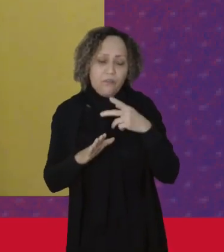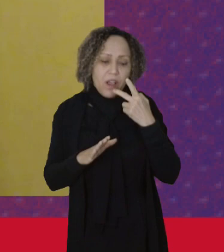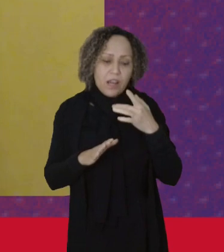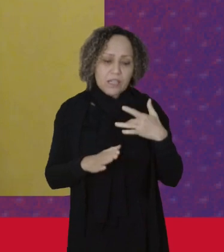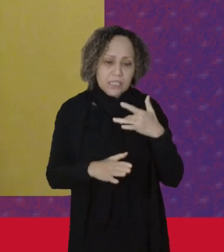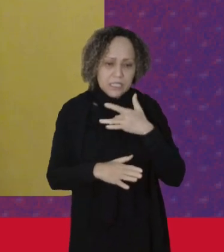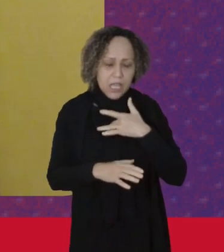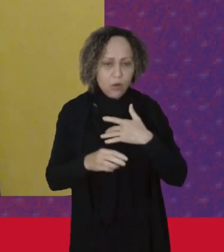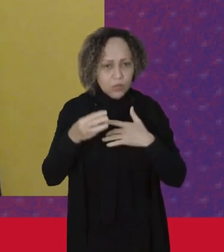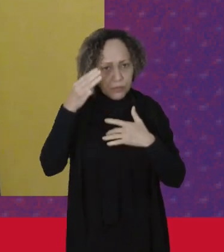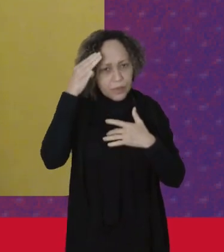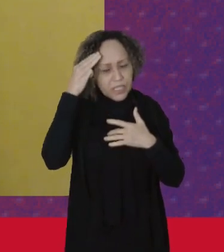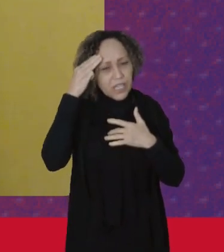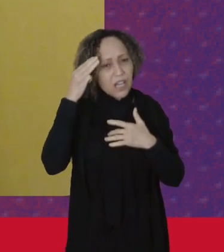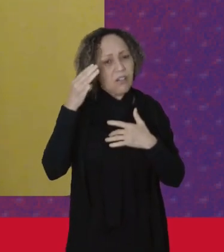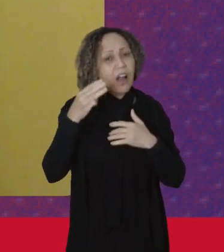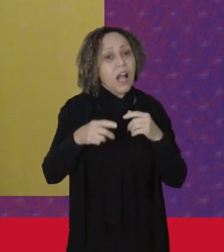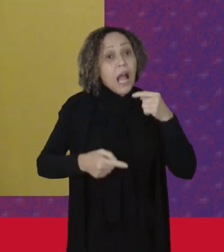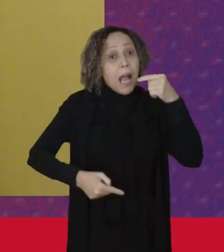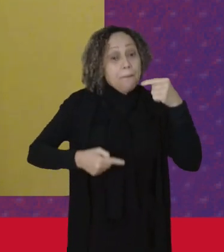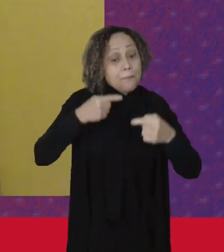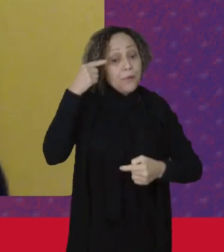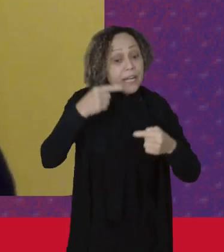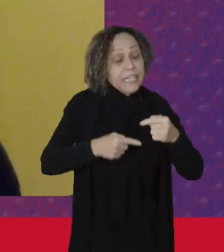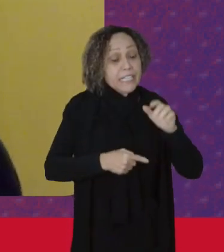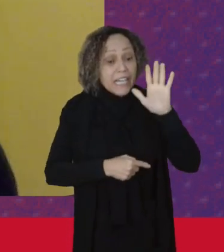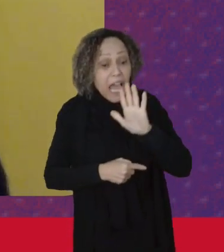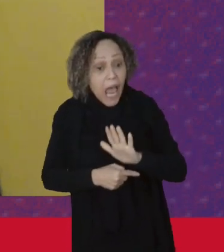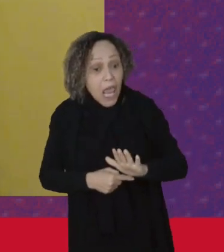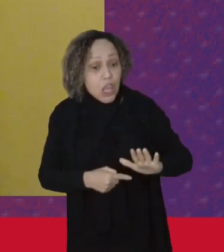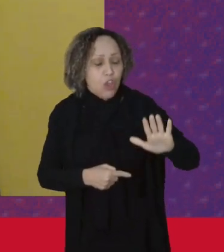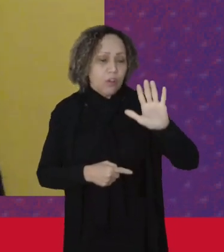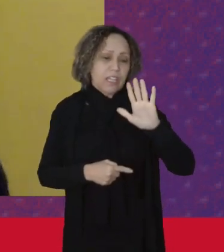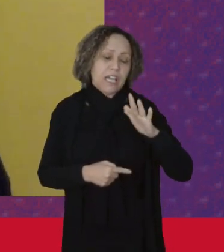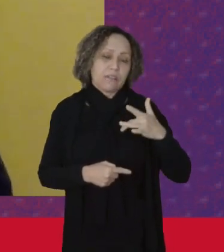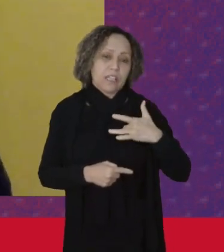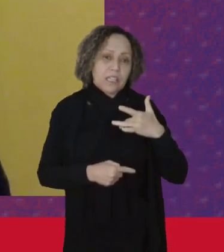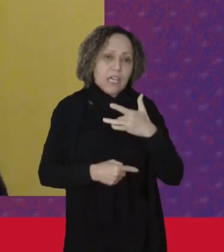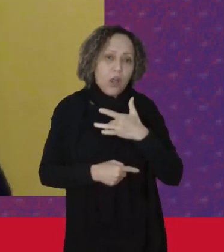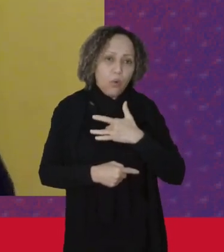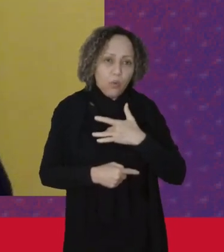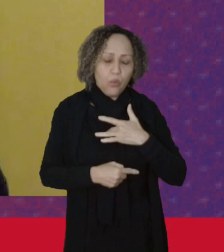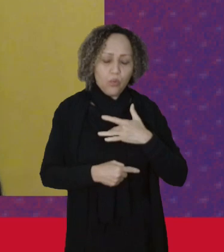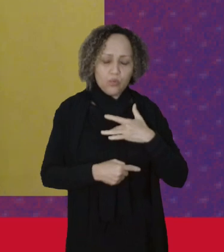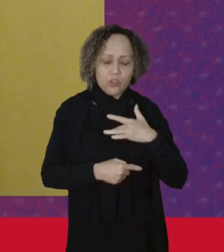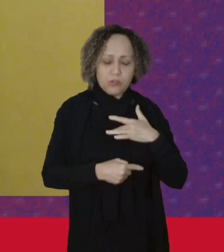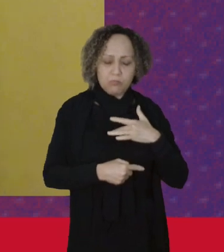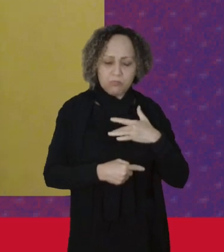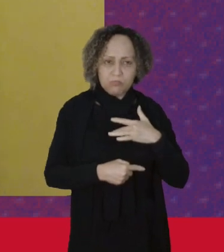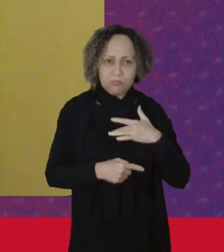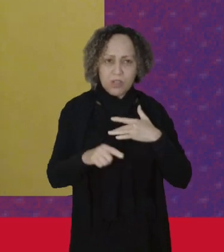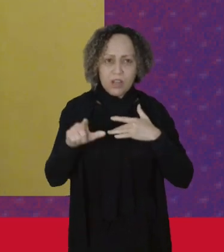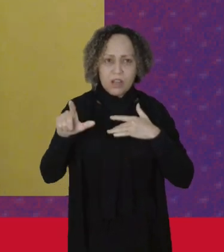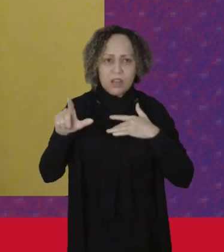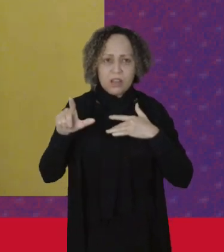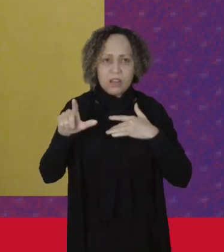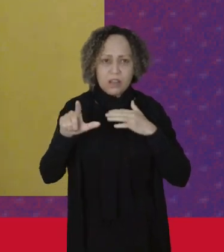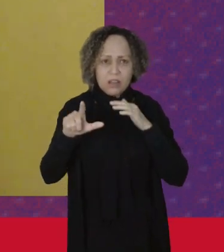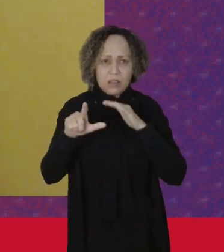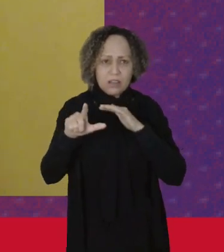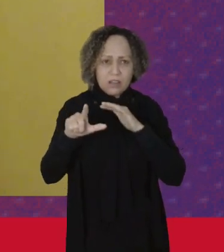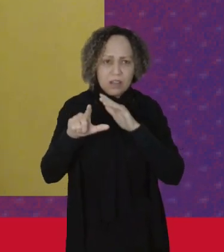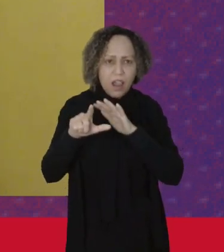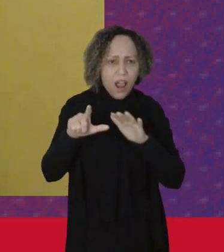a política nacional de atenção integral à população L, a gente, óbvio